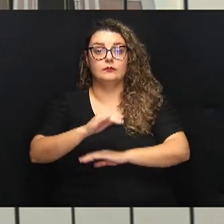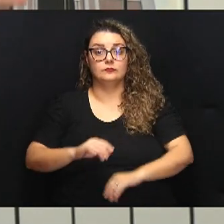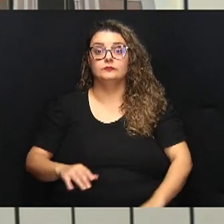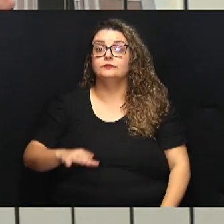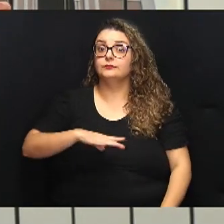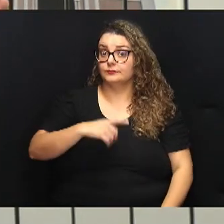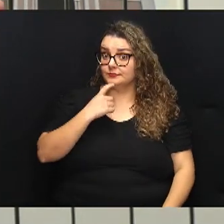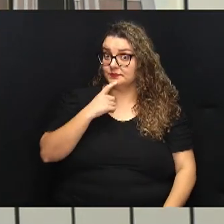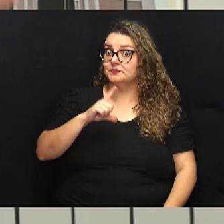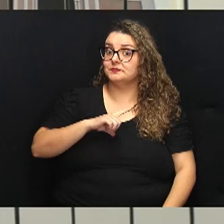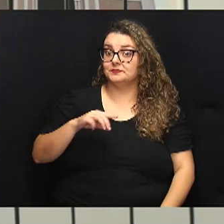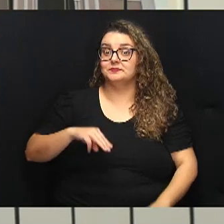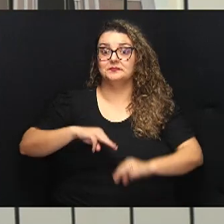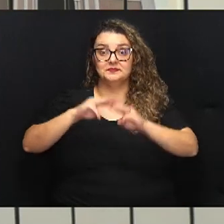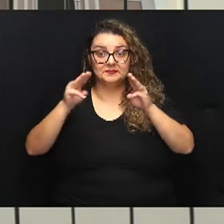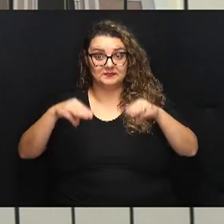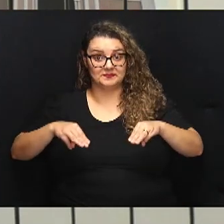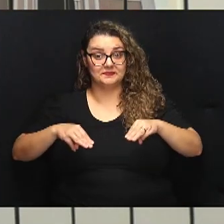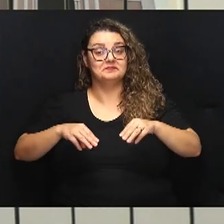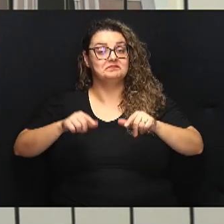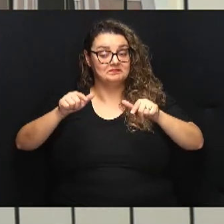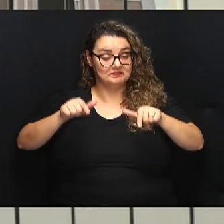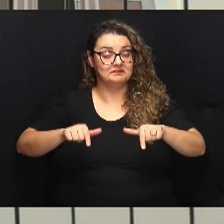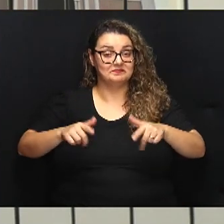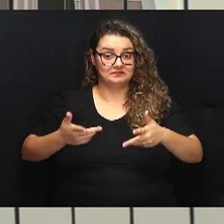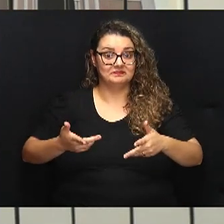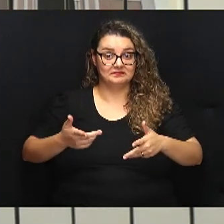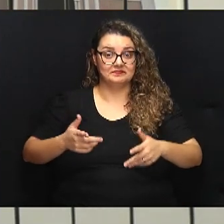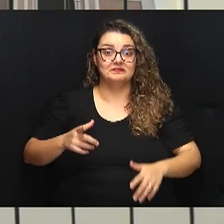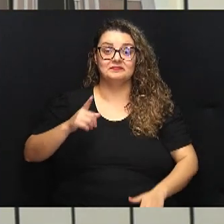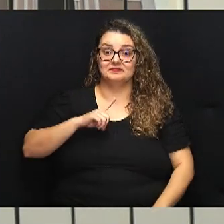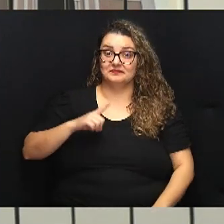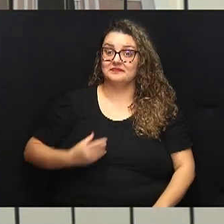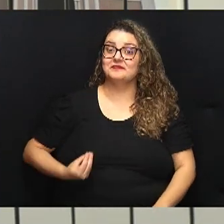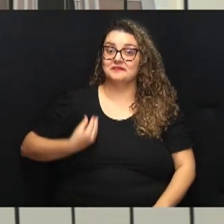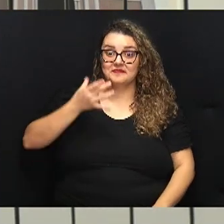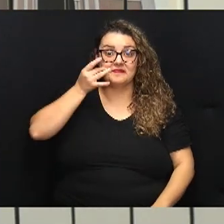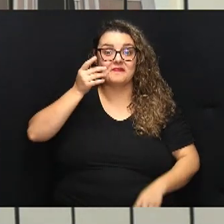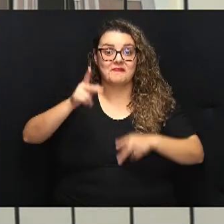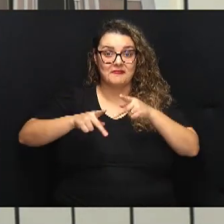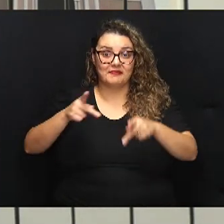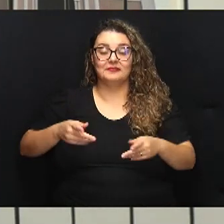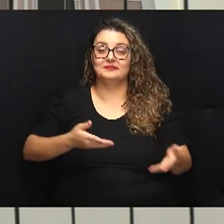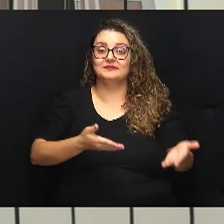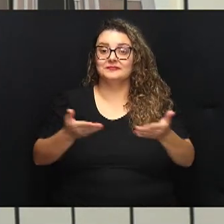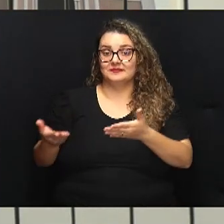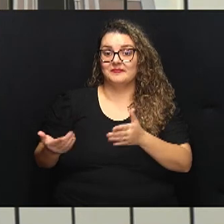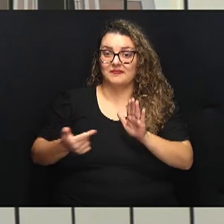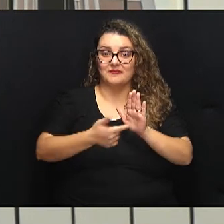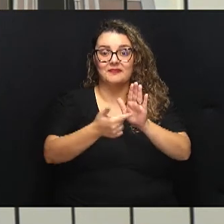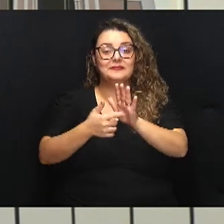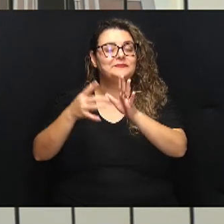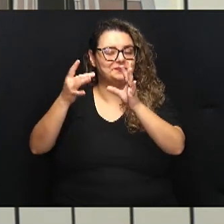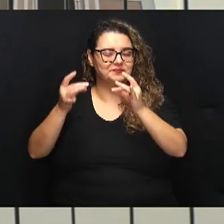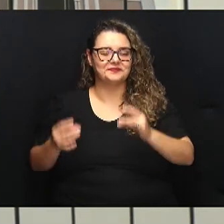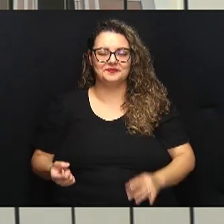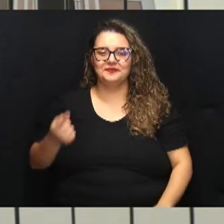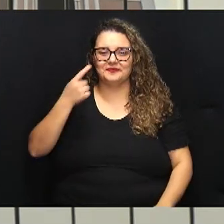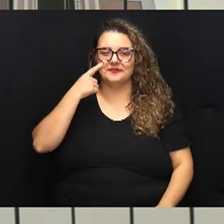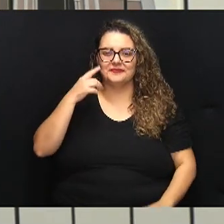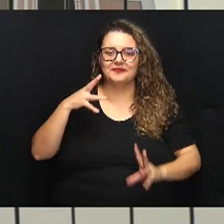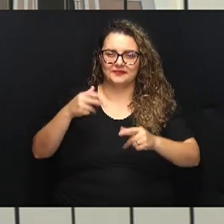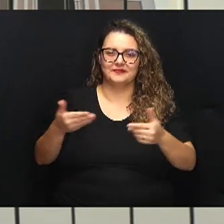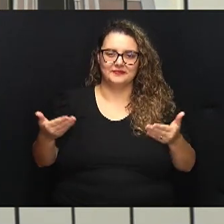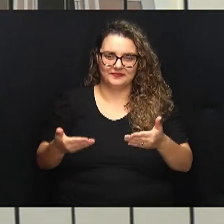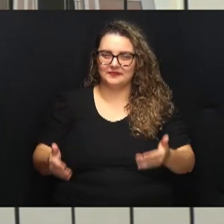ter um memorial físico que vai contar com presença popular. Uma apresentação mostrou os detalhes e você confere tudo a